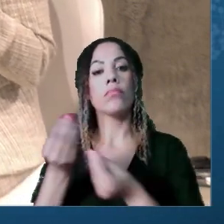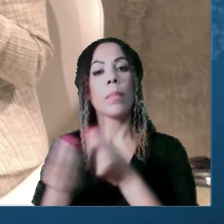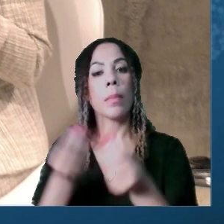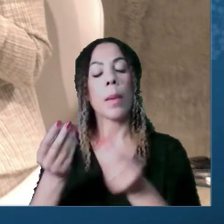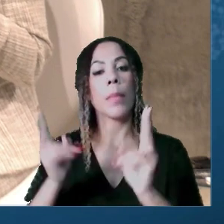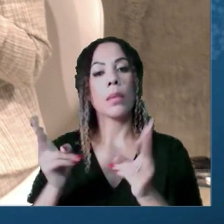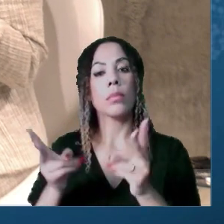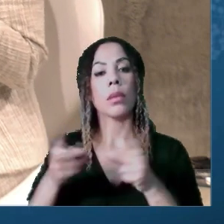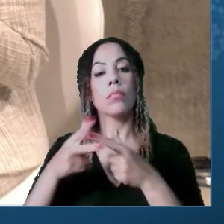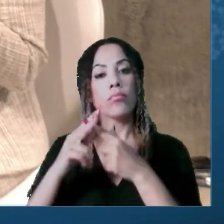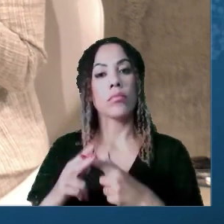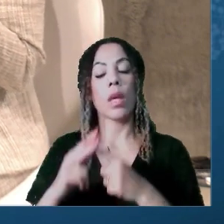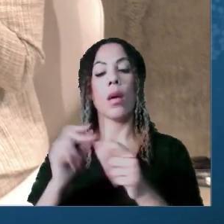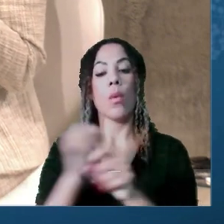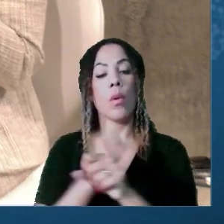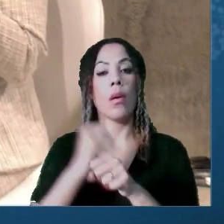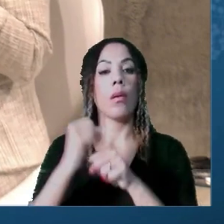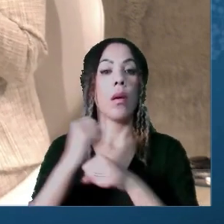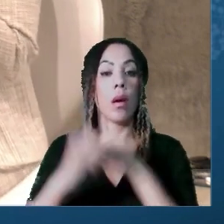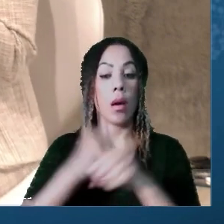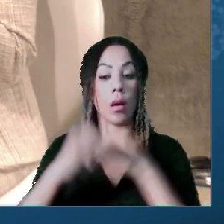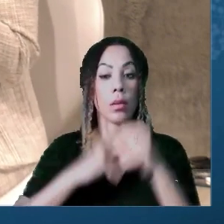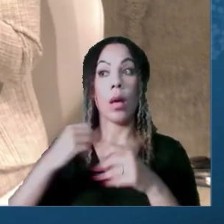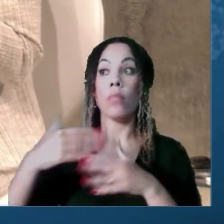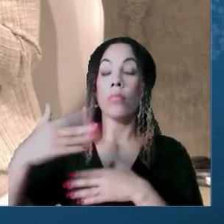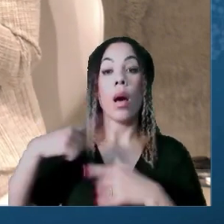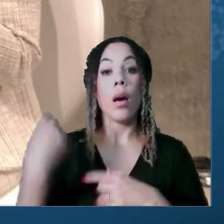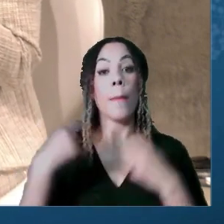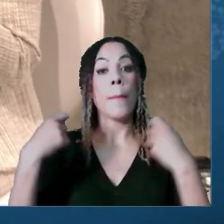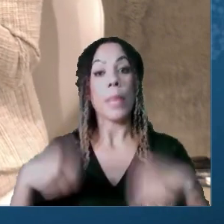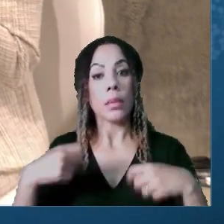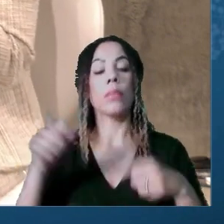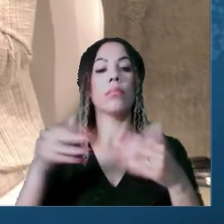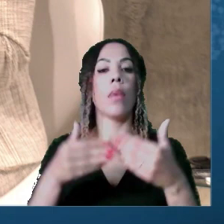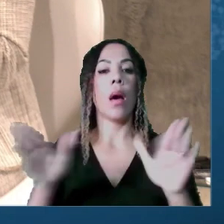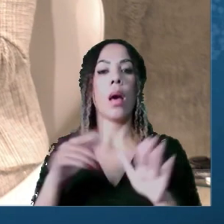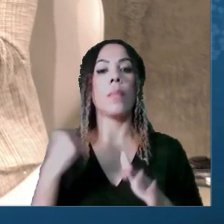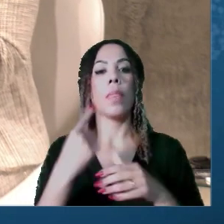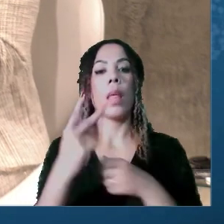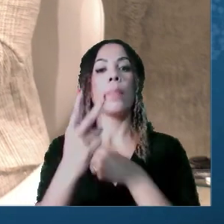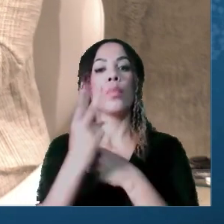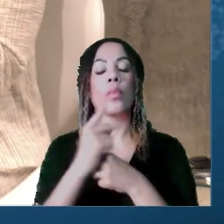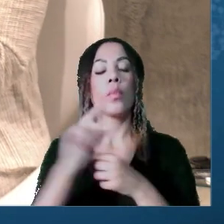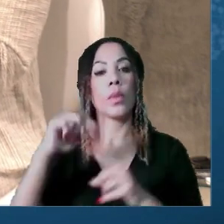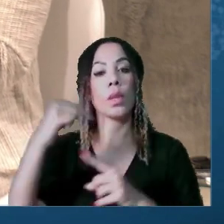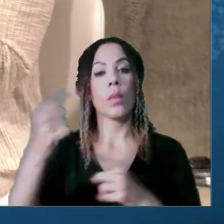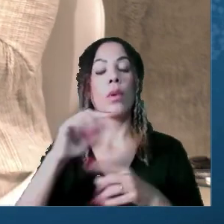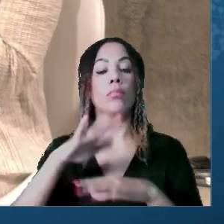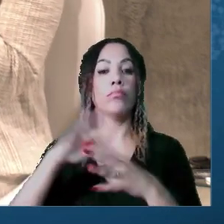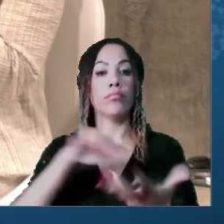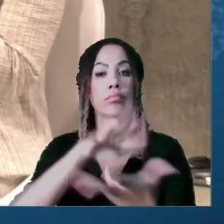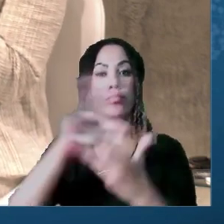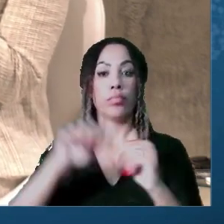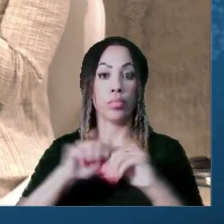ao longo dos anos. E, na hora que a gente precisar, eles vão abrir o espaço para a gente se proteger da próxima pandemia, que talvez já esteja